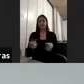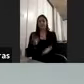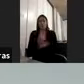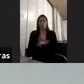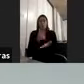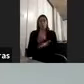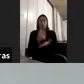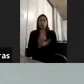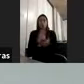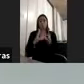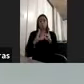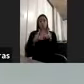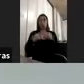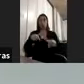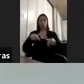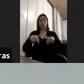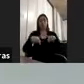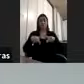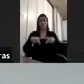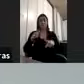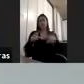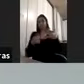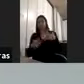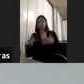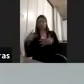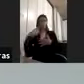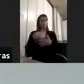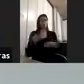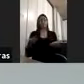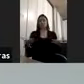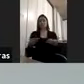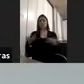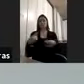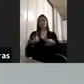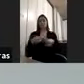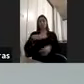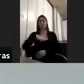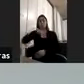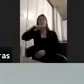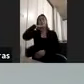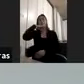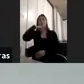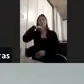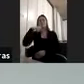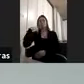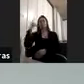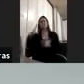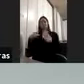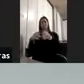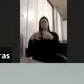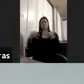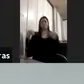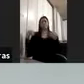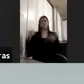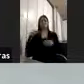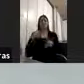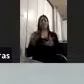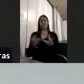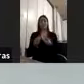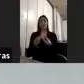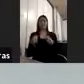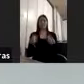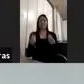questão fundamental, porque a crise vai passar. E essas pessoas são pessoas qualificadíssimas. Ontem uma pessoa, por